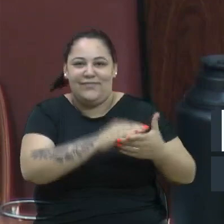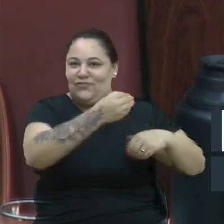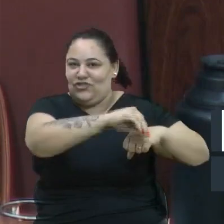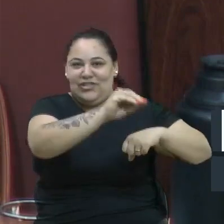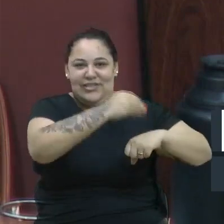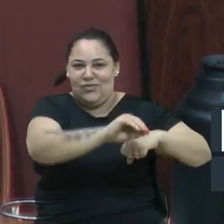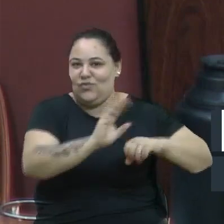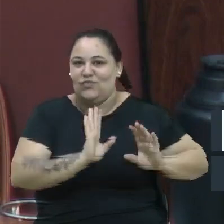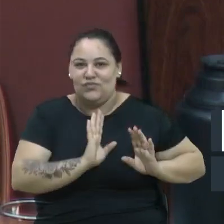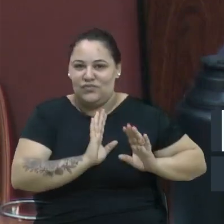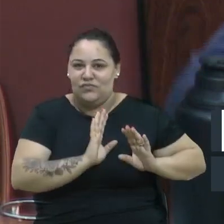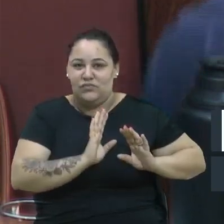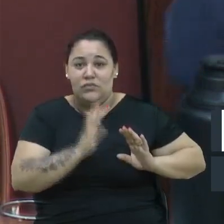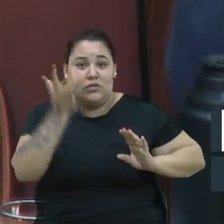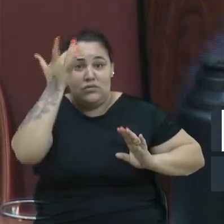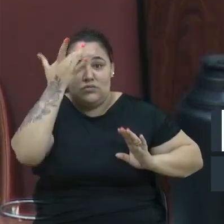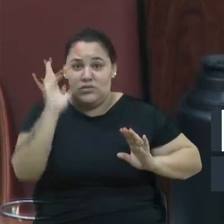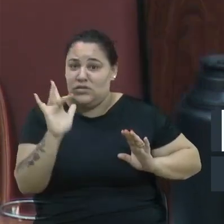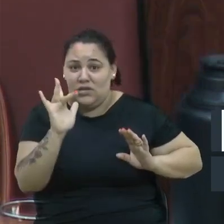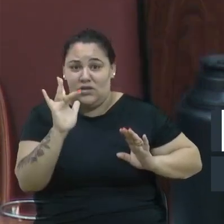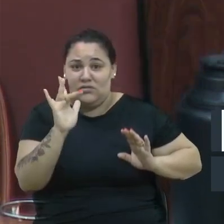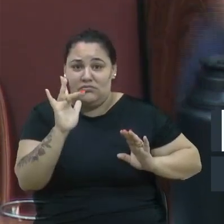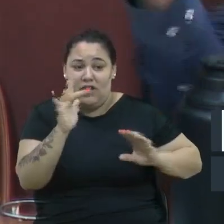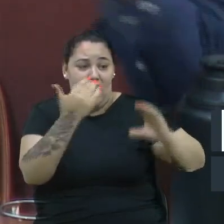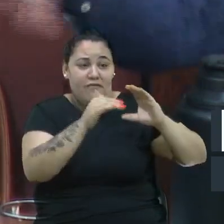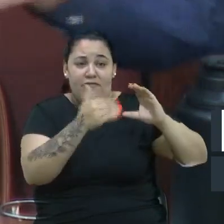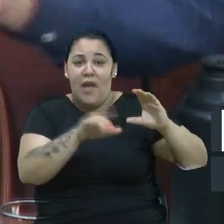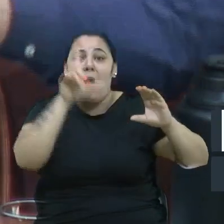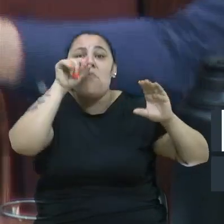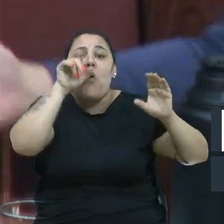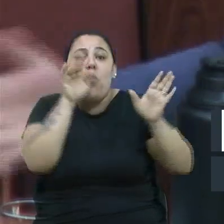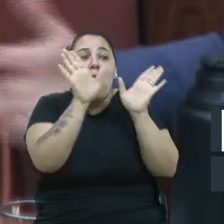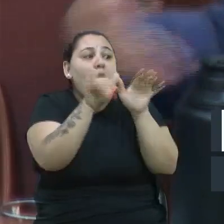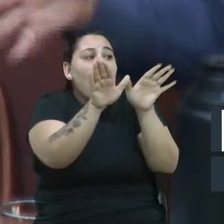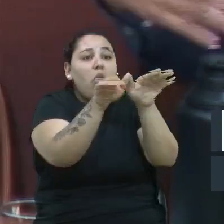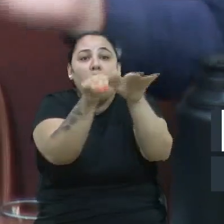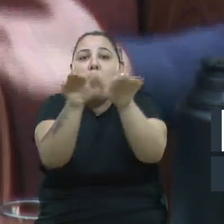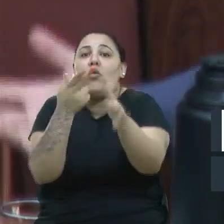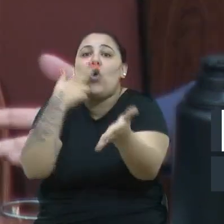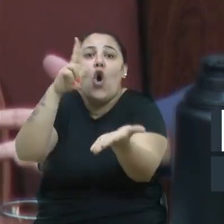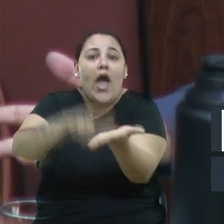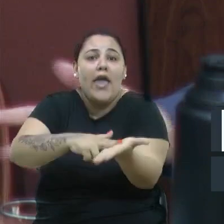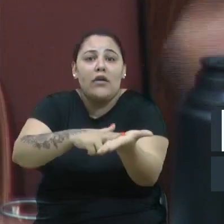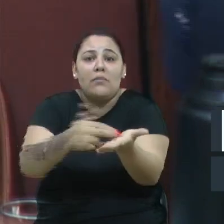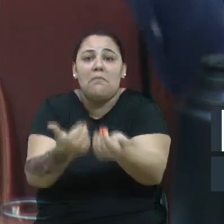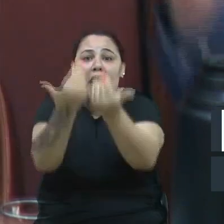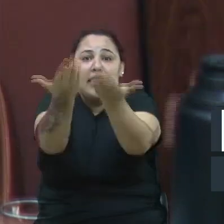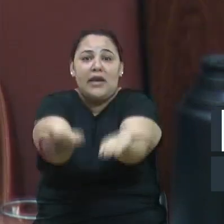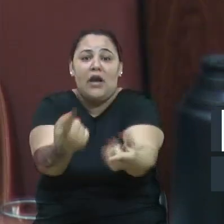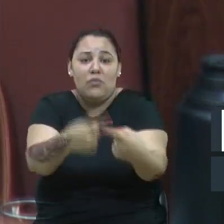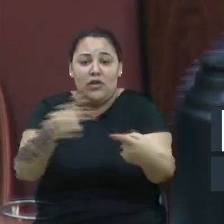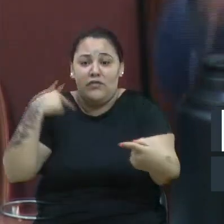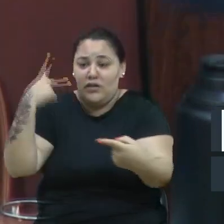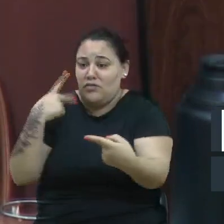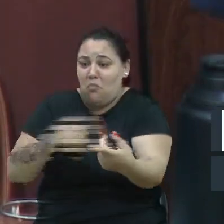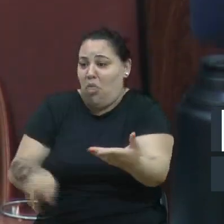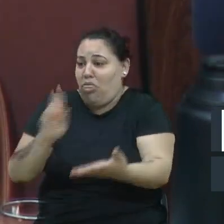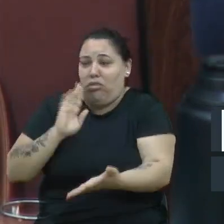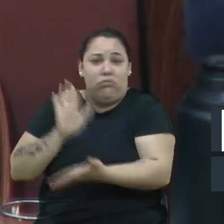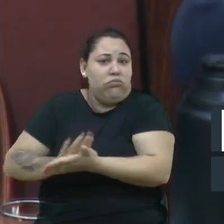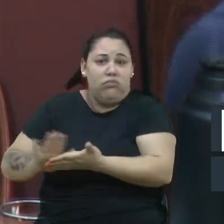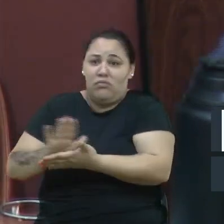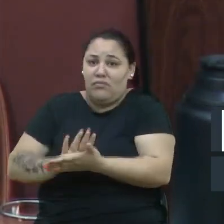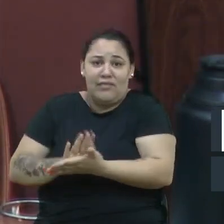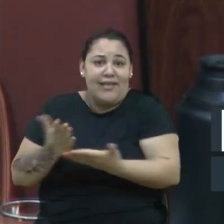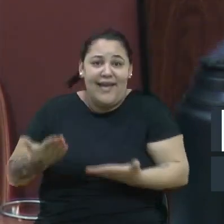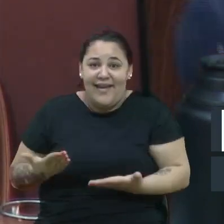pombo correio, sinal de fumaça, porque vereador aqui não faz indicação e não serve para nada, sequer é respondido. Então, parabéns